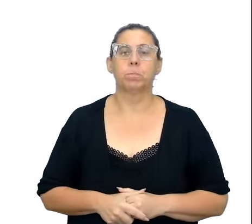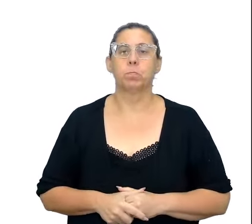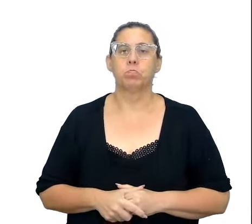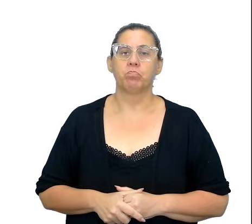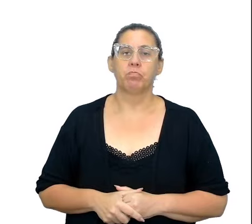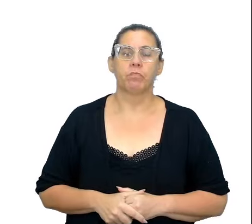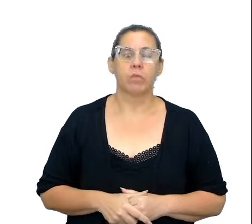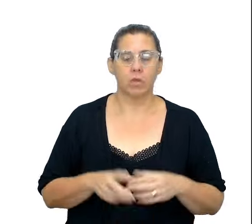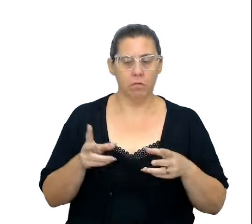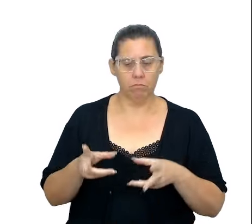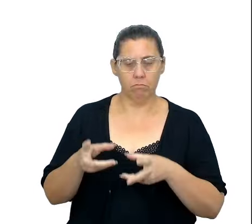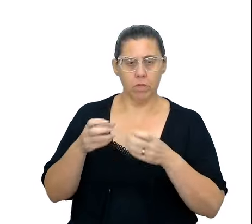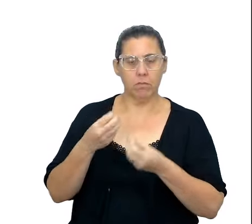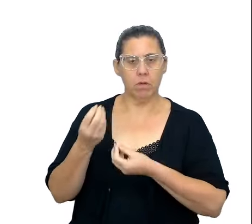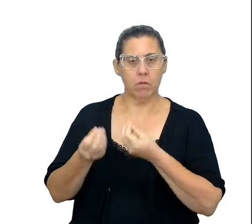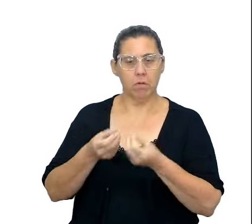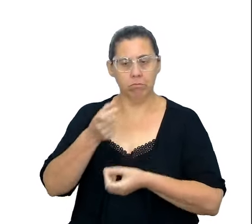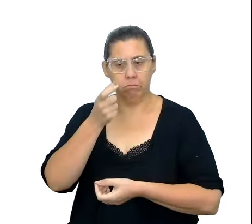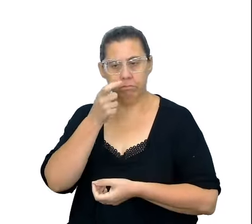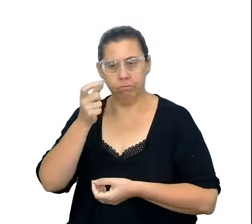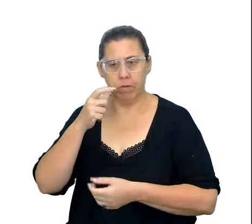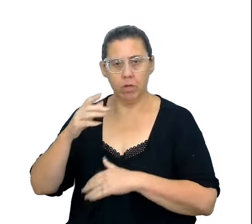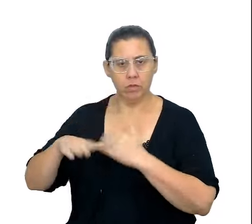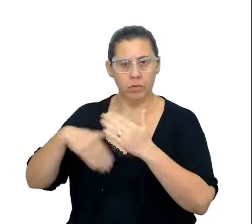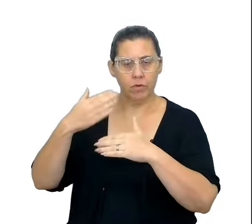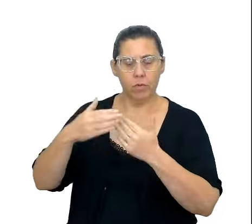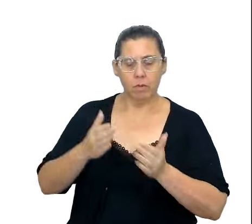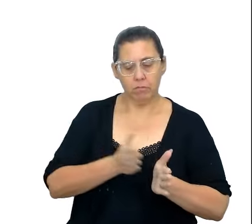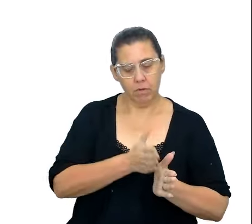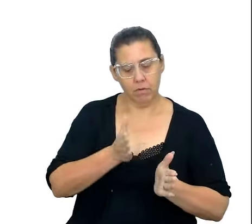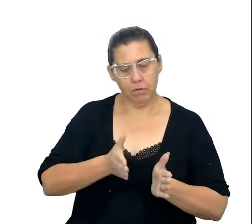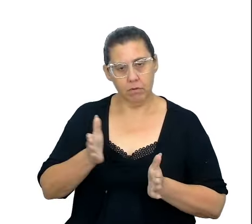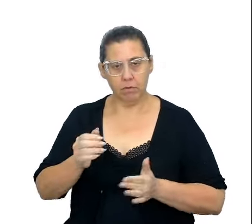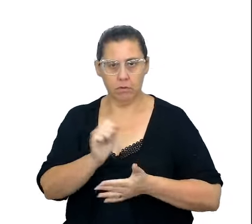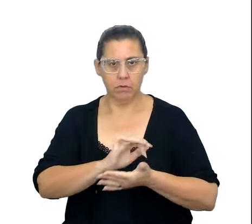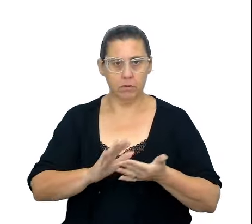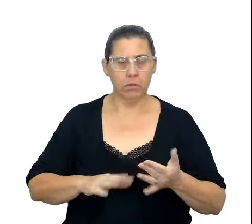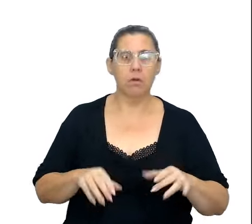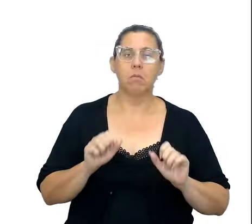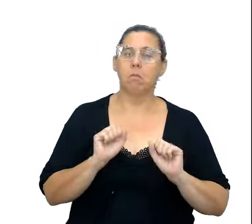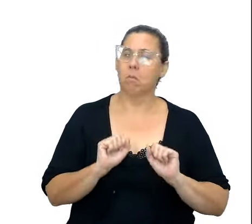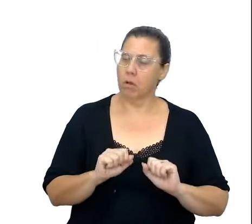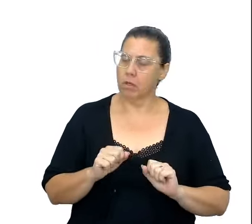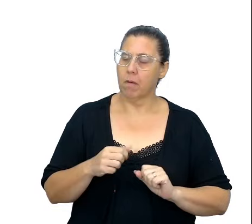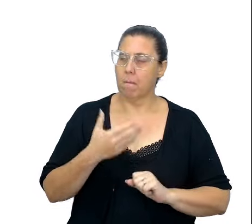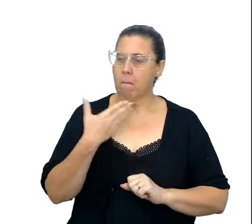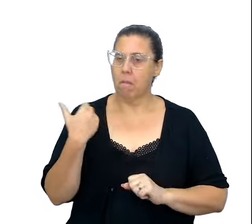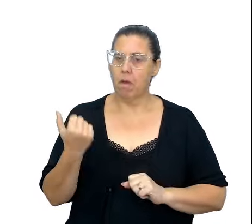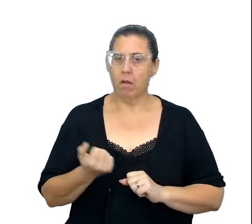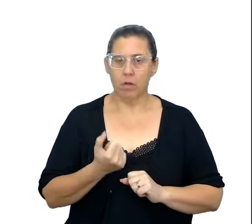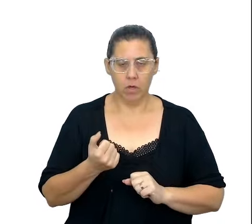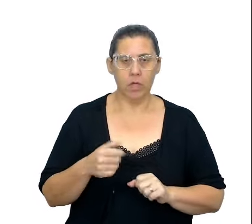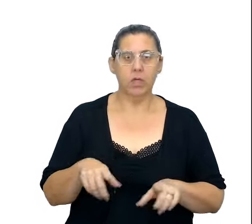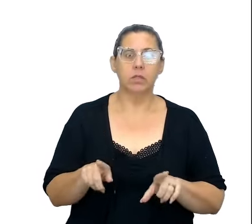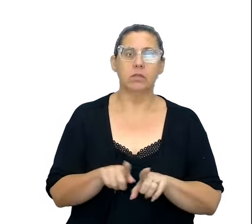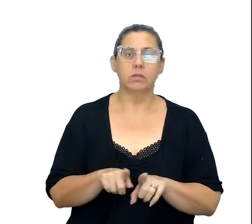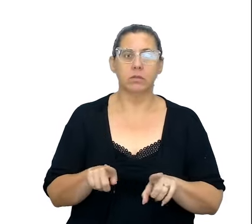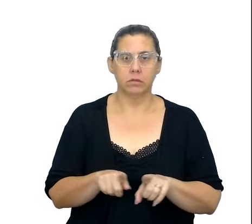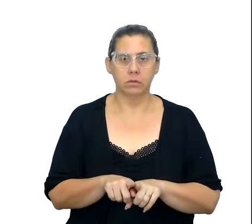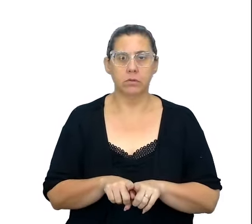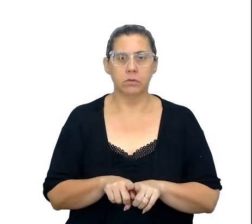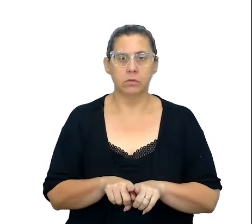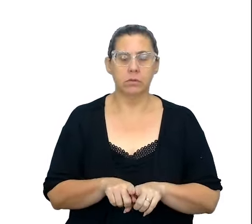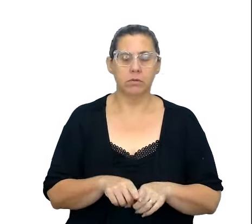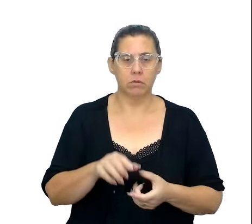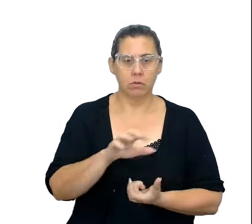suporte, e observar como que o desenvolvimento dessa sequência de atividades, ele vai desenrolando através, então, aí, da questão